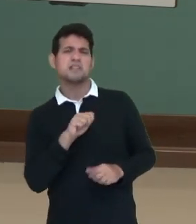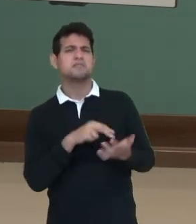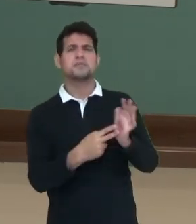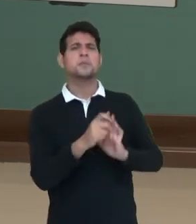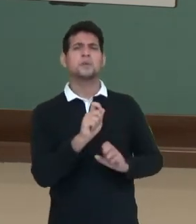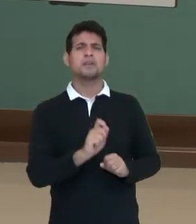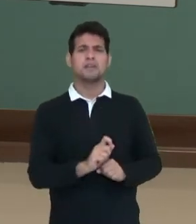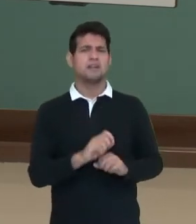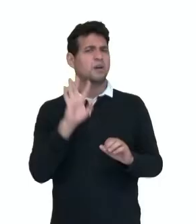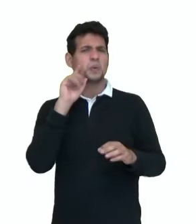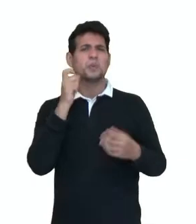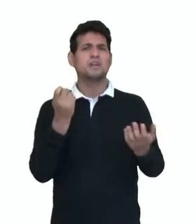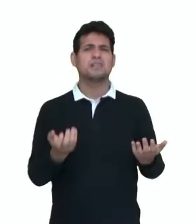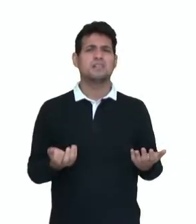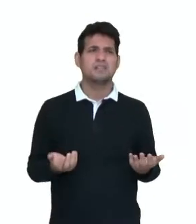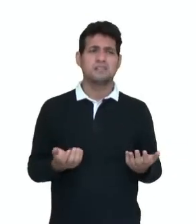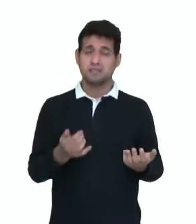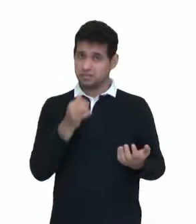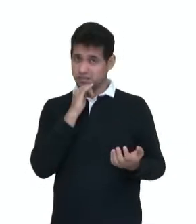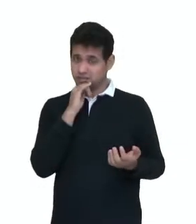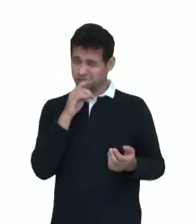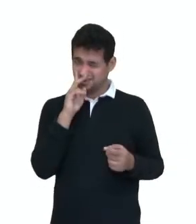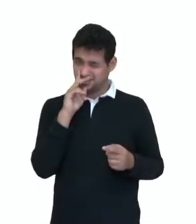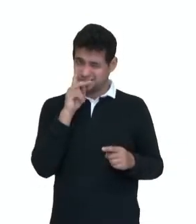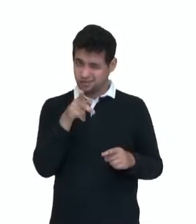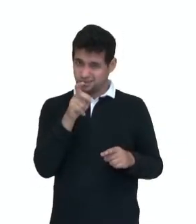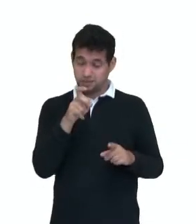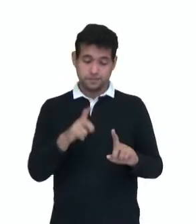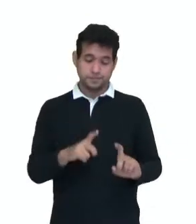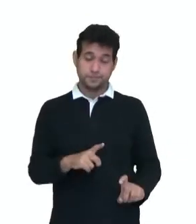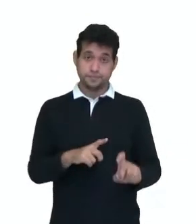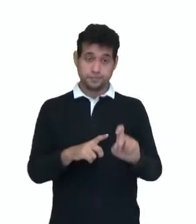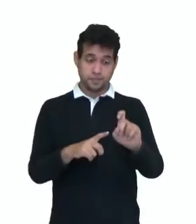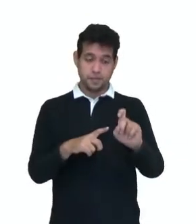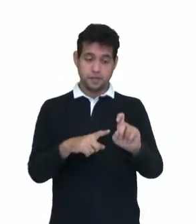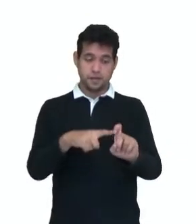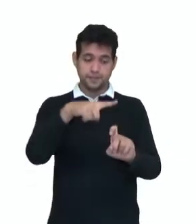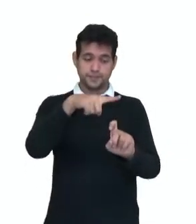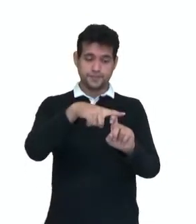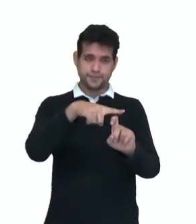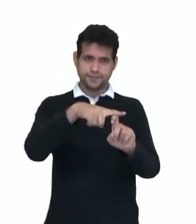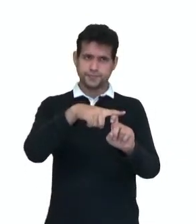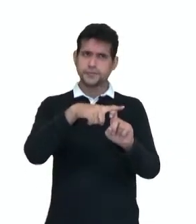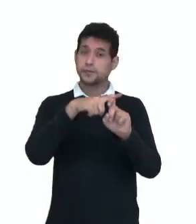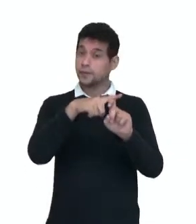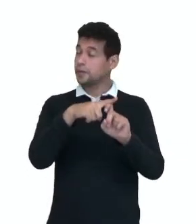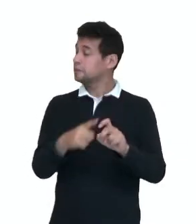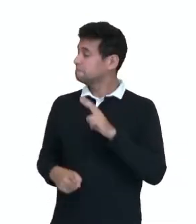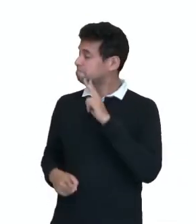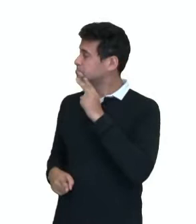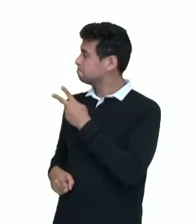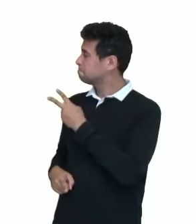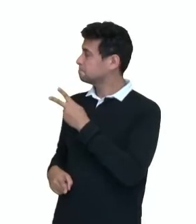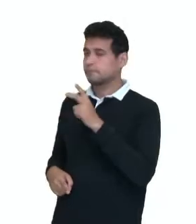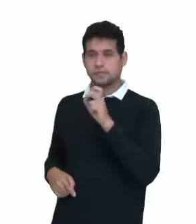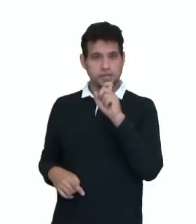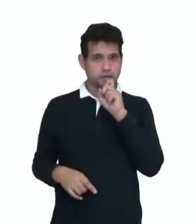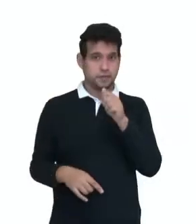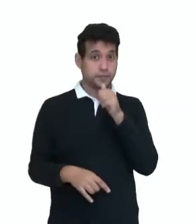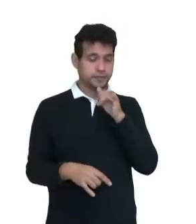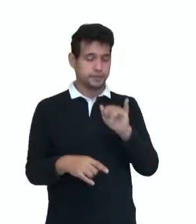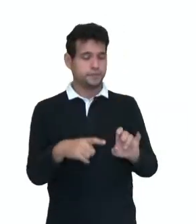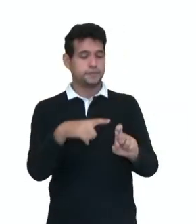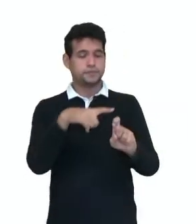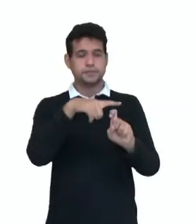interfixa? O que acontece? O ponto de apoio, veja bem, olha aqui comigo, o ponto de apoio está entre os pontos, tá?